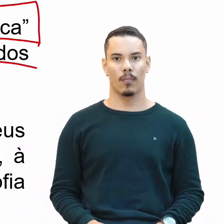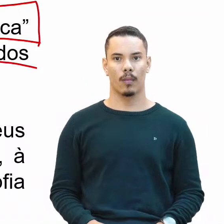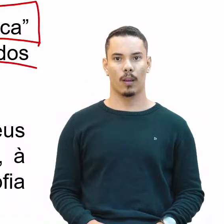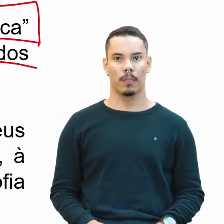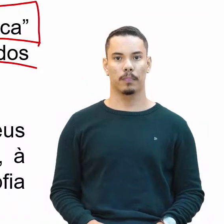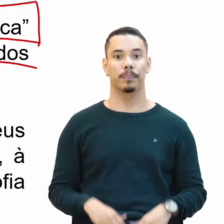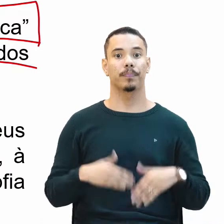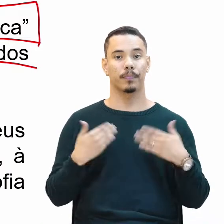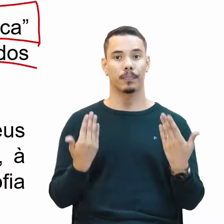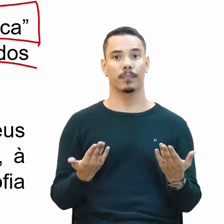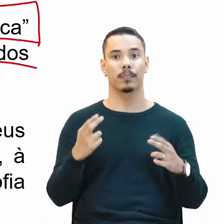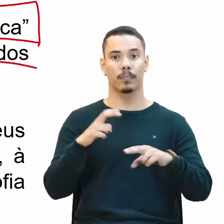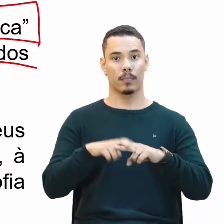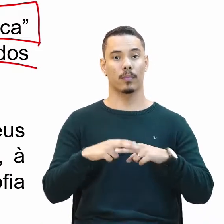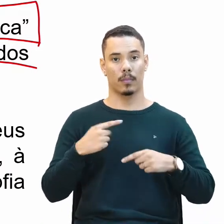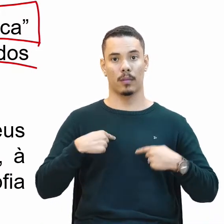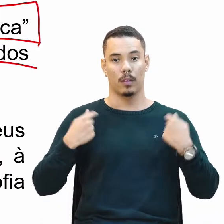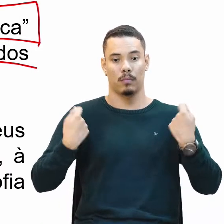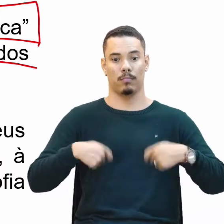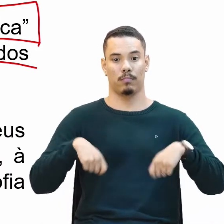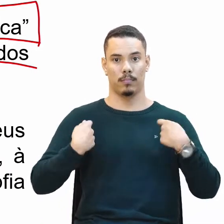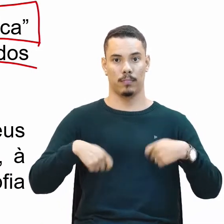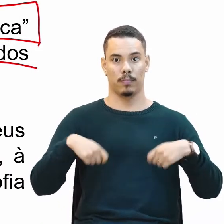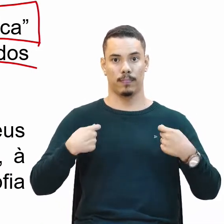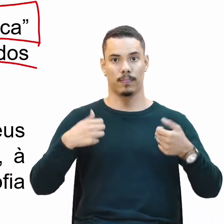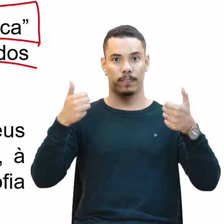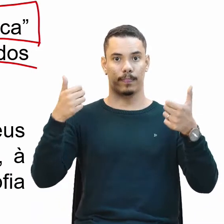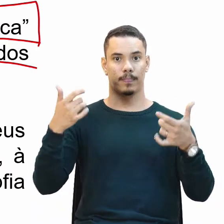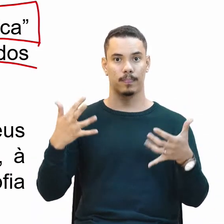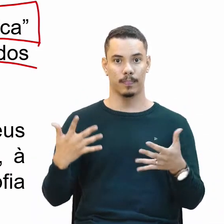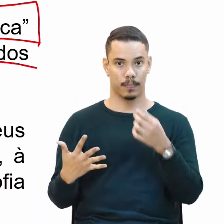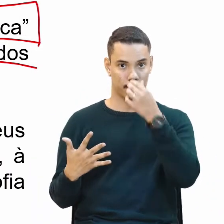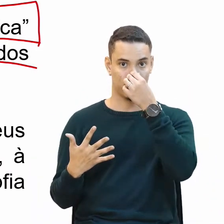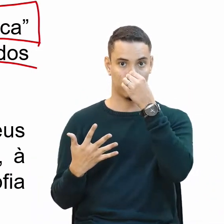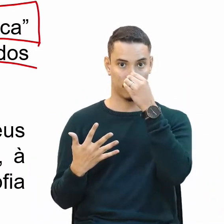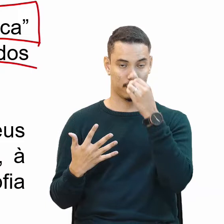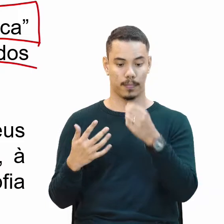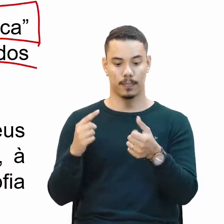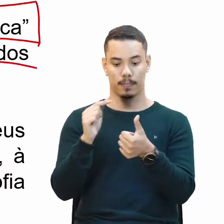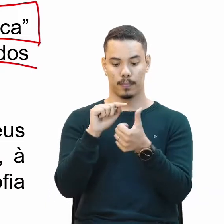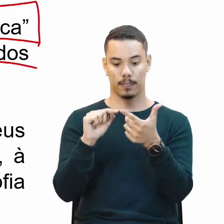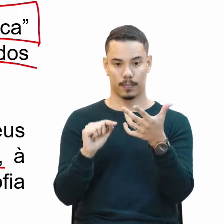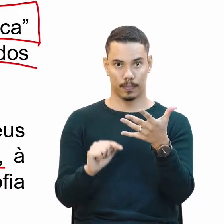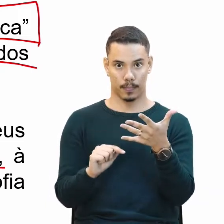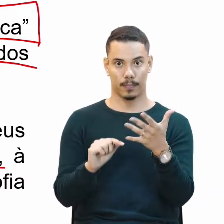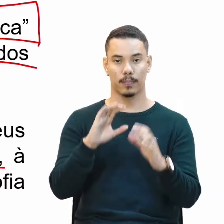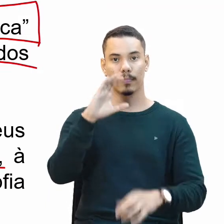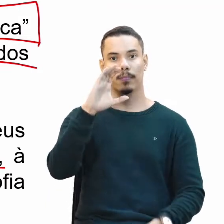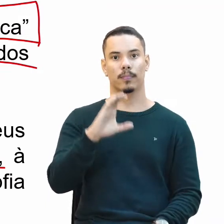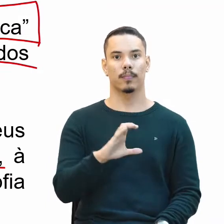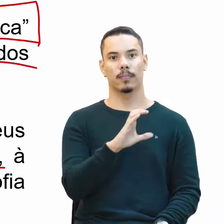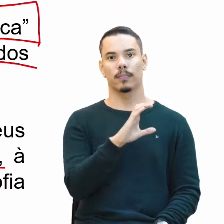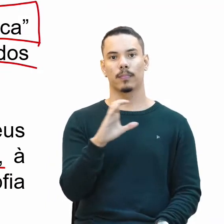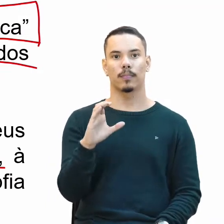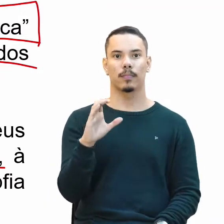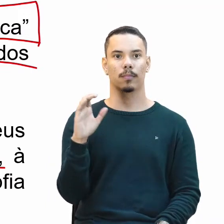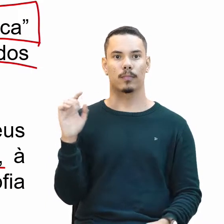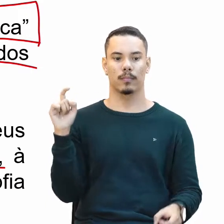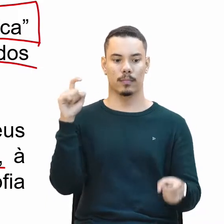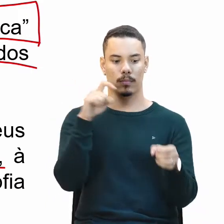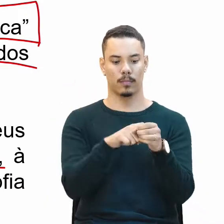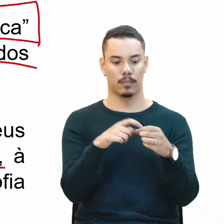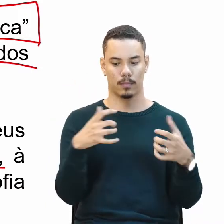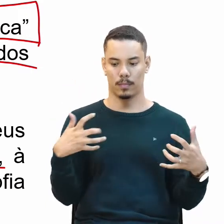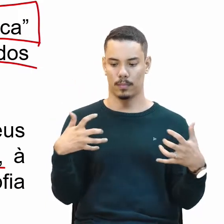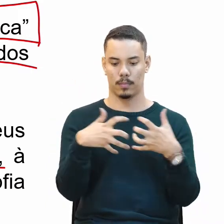Devido à necessidade de esclarecer os seus pressupostos, o cristianismo recorre à filosofia,